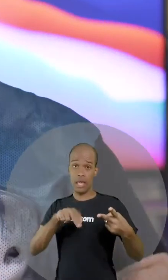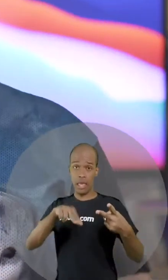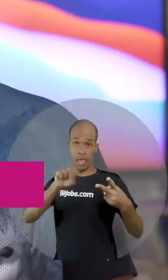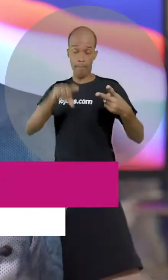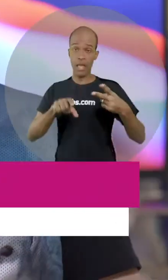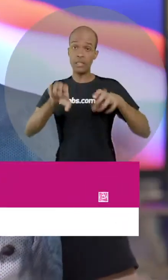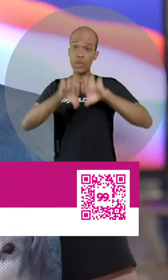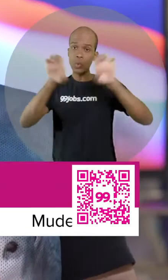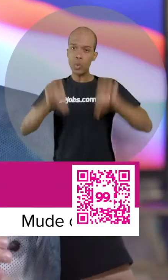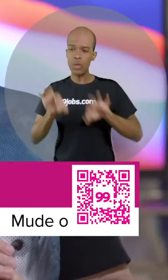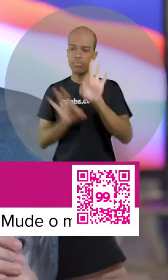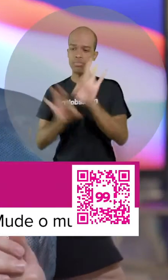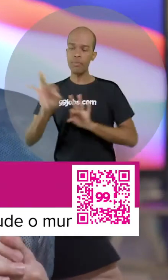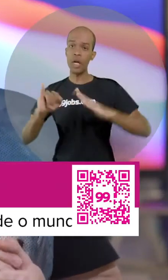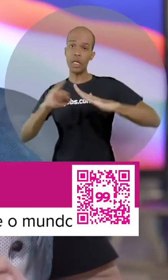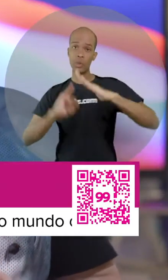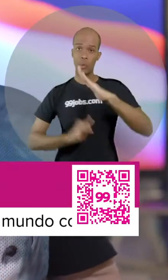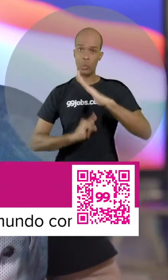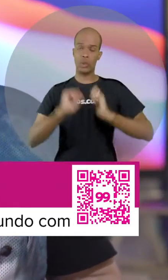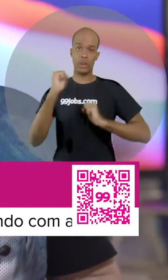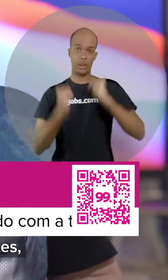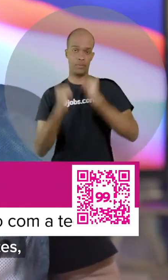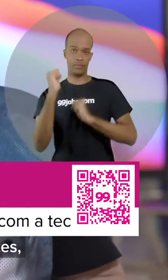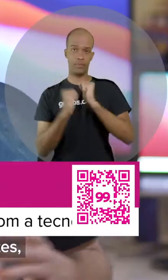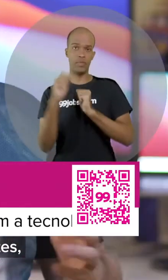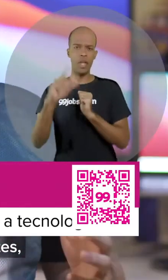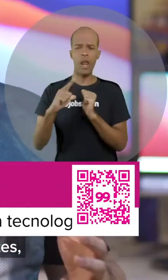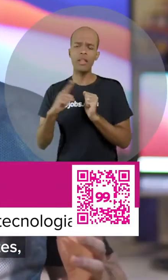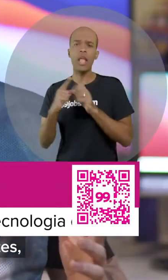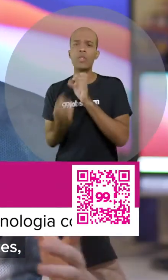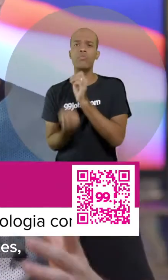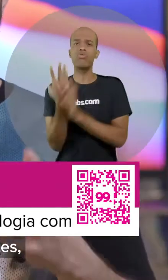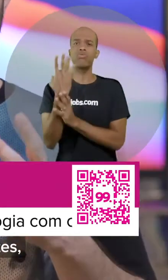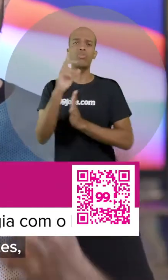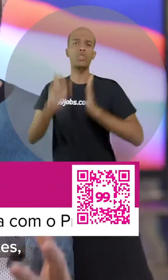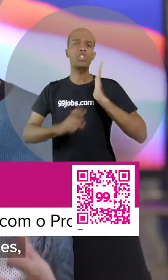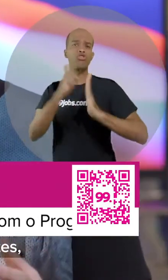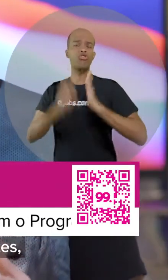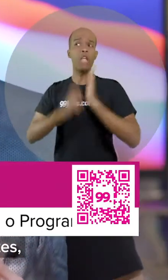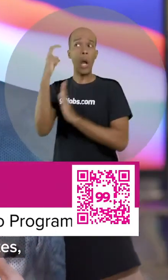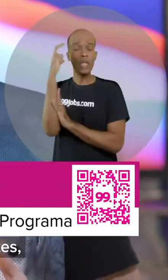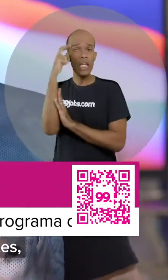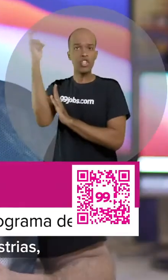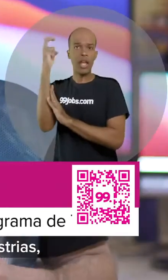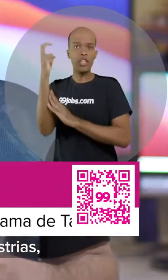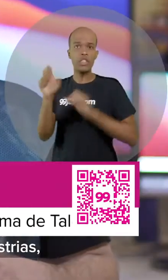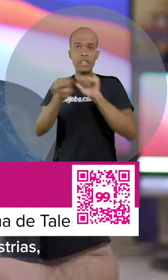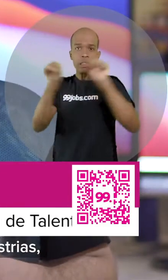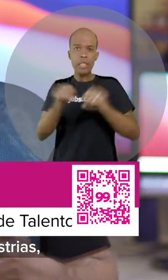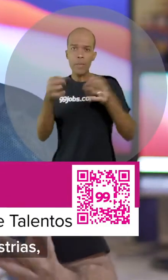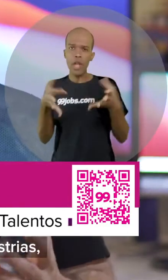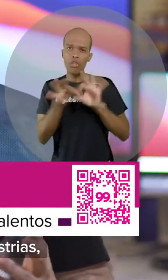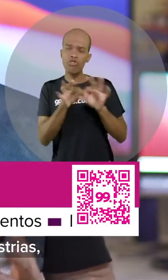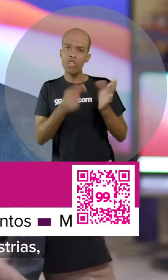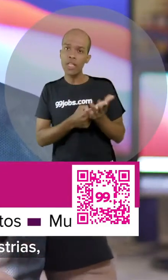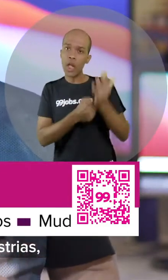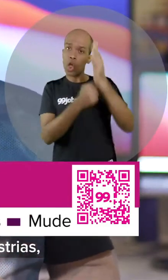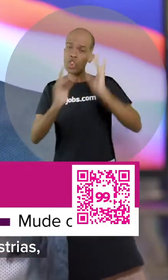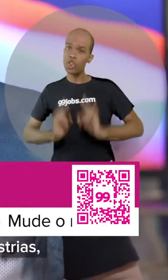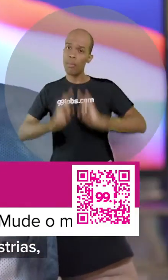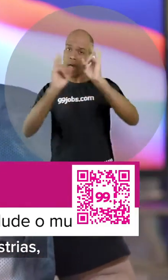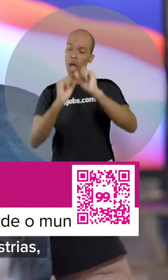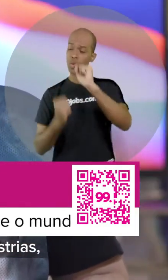é a Siemens Infraestrutura e Indústria, empresa que desenvolve soluções digitais e inteligentes, conectam sistemas de